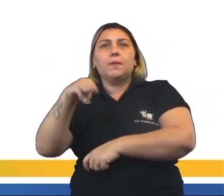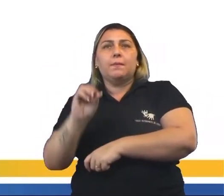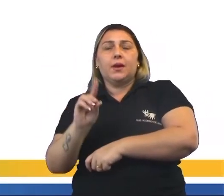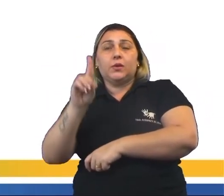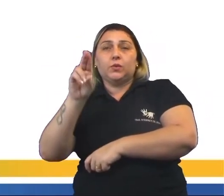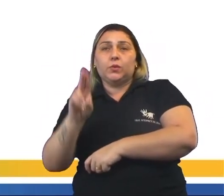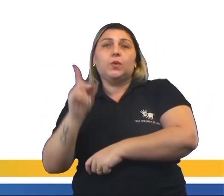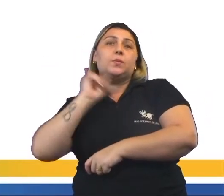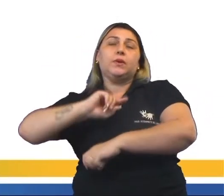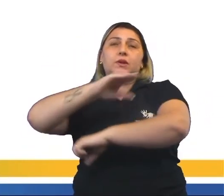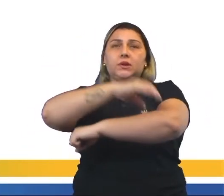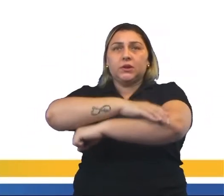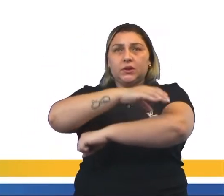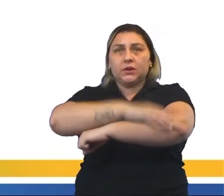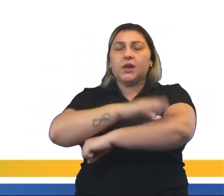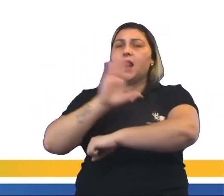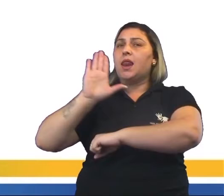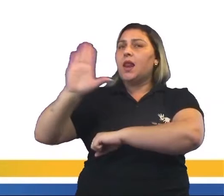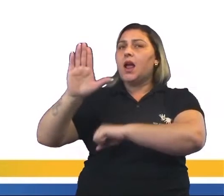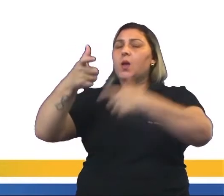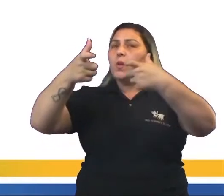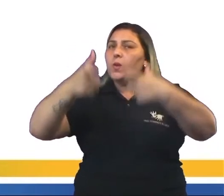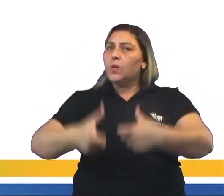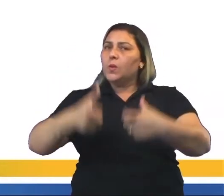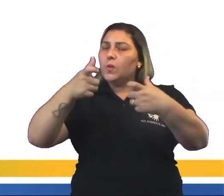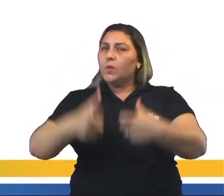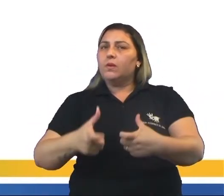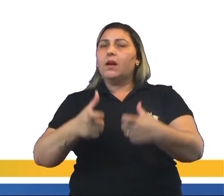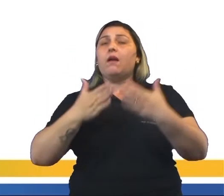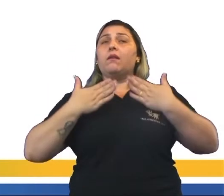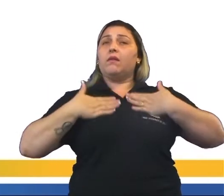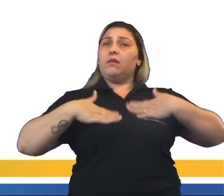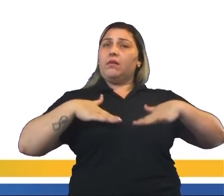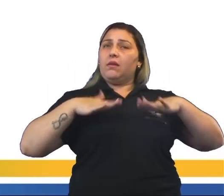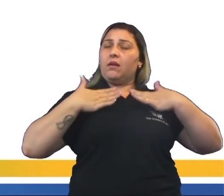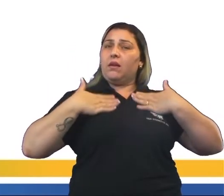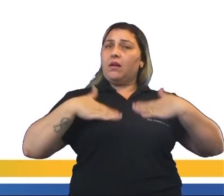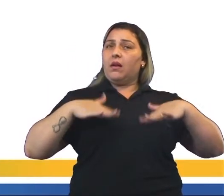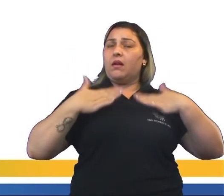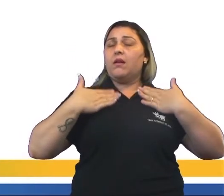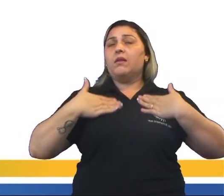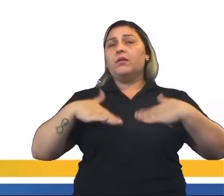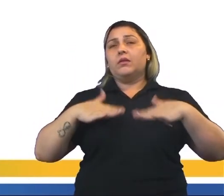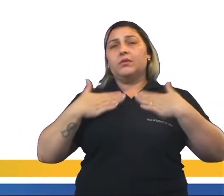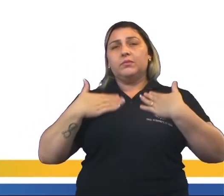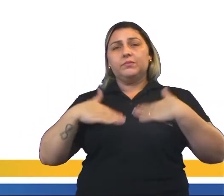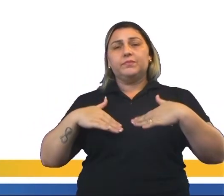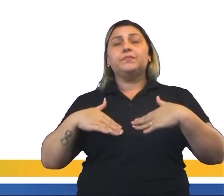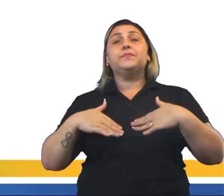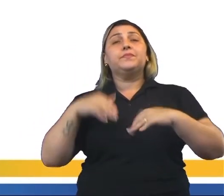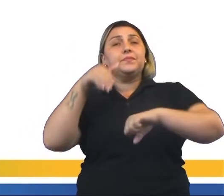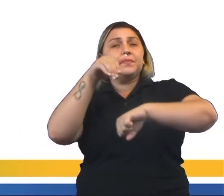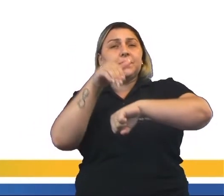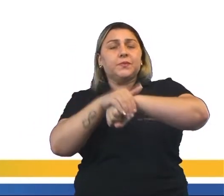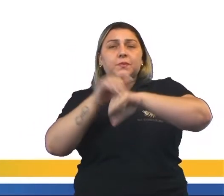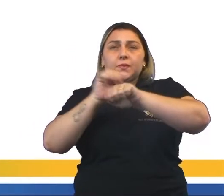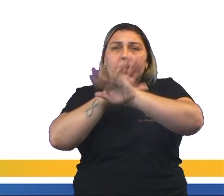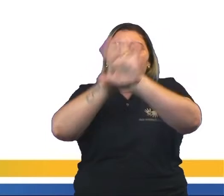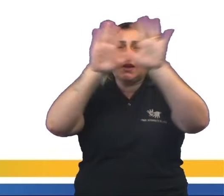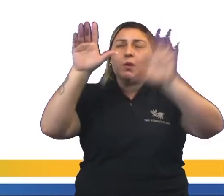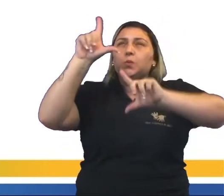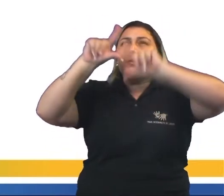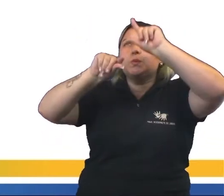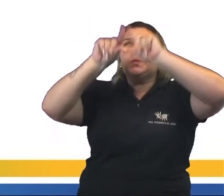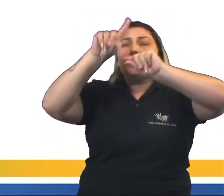Fino, Minas Gerais. Lá era um lugar muito pacato, sossegado até demais. A noite era clara, cheia